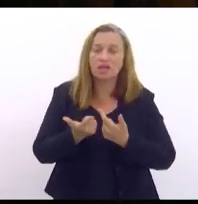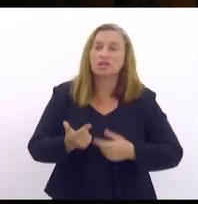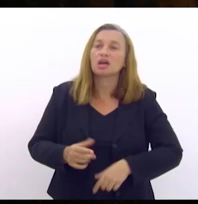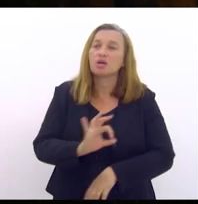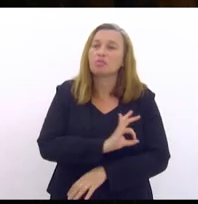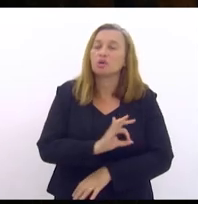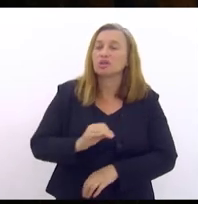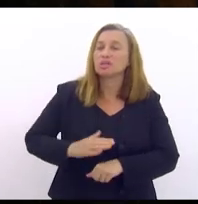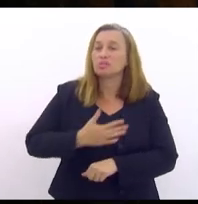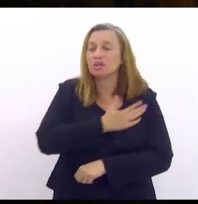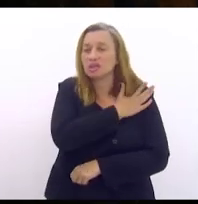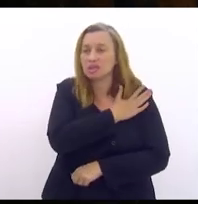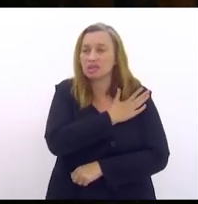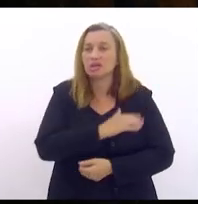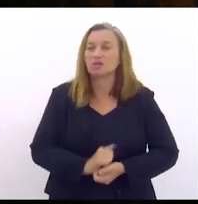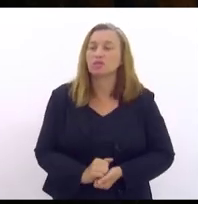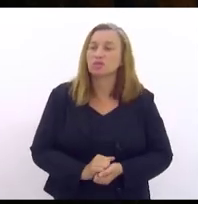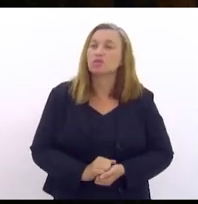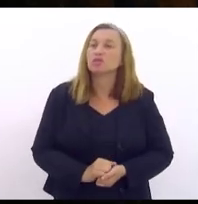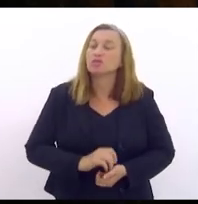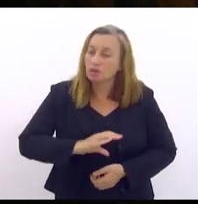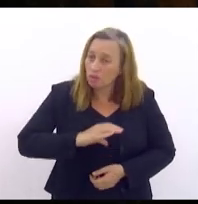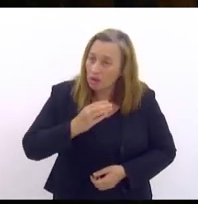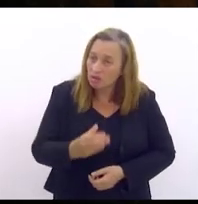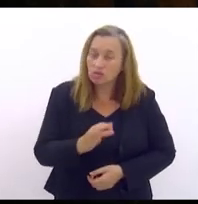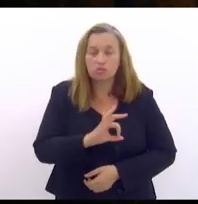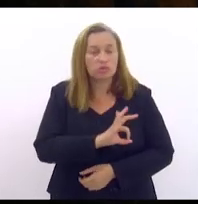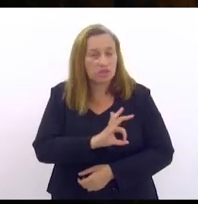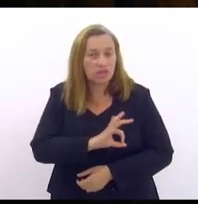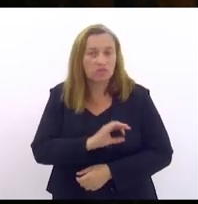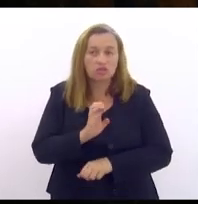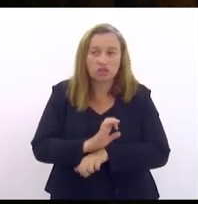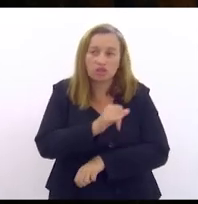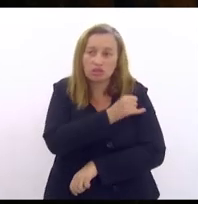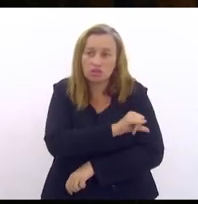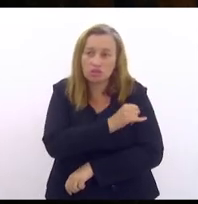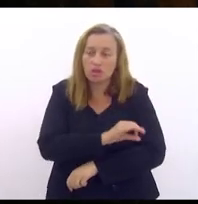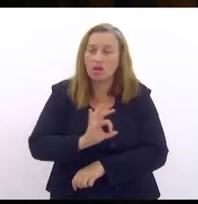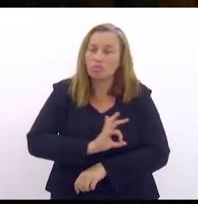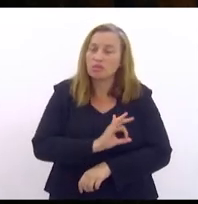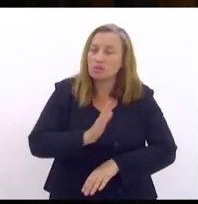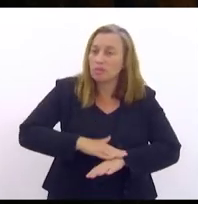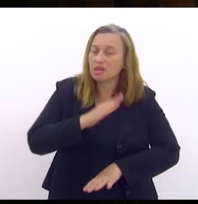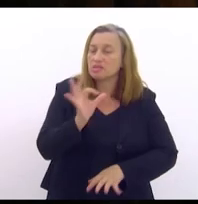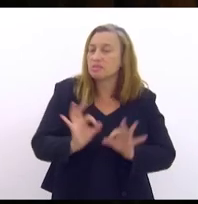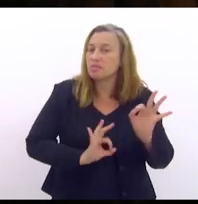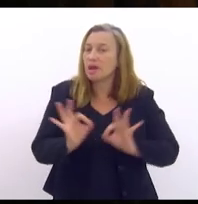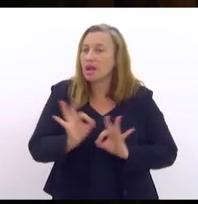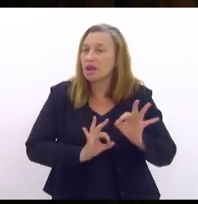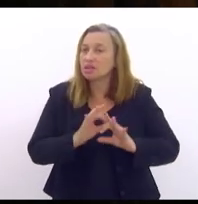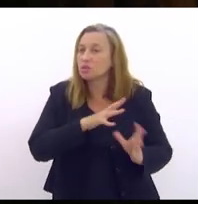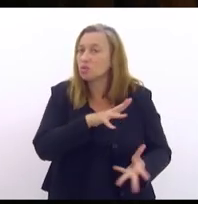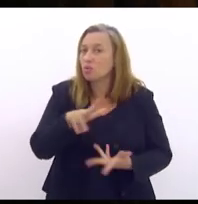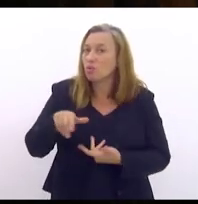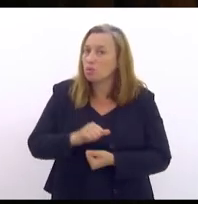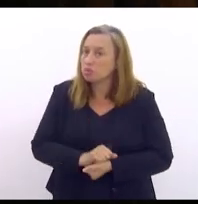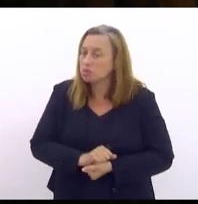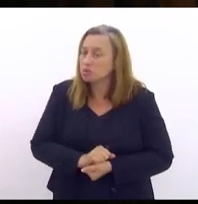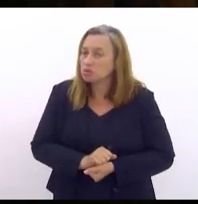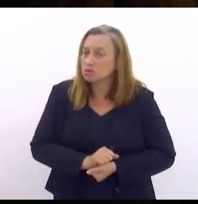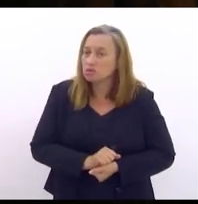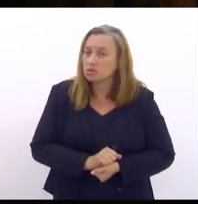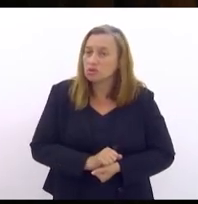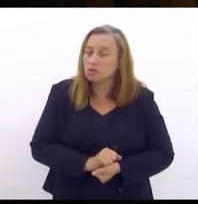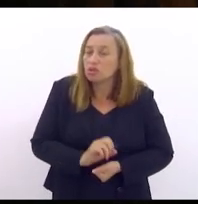Polícia Militar, os bravos policiais militares do Estado do Rio de Janeiro, a polícia mais bem preparada do mundo, eles são a